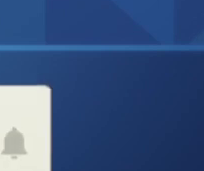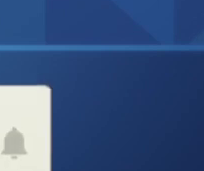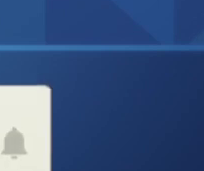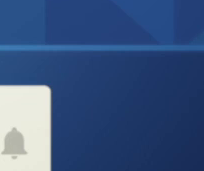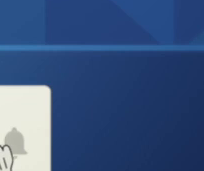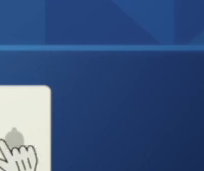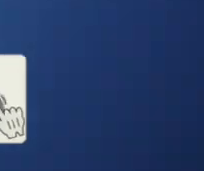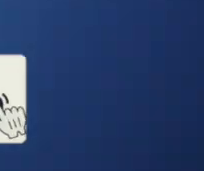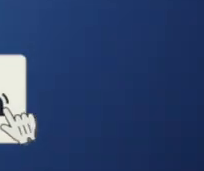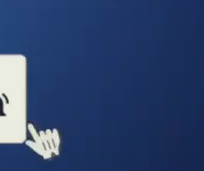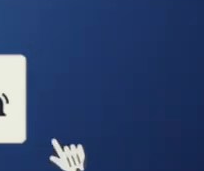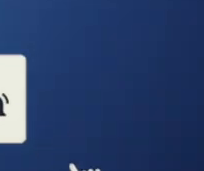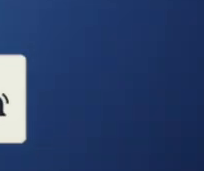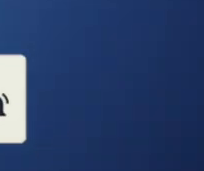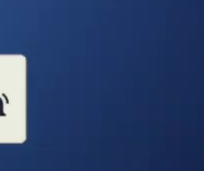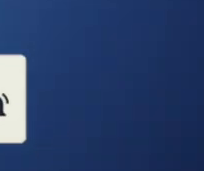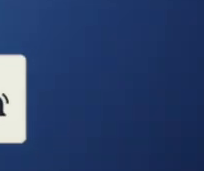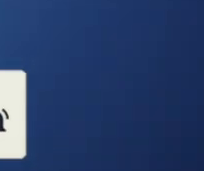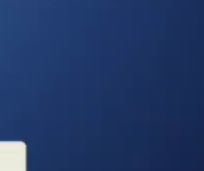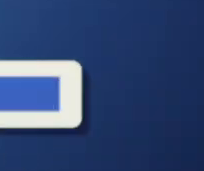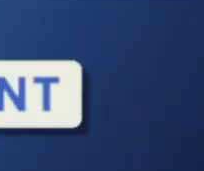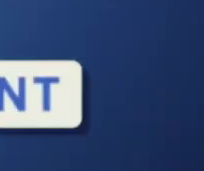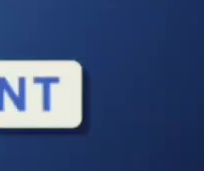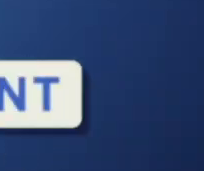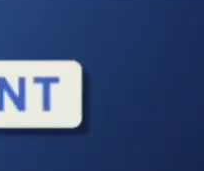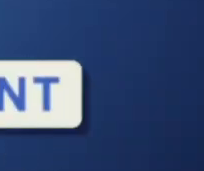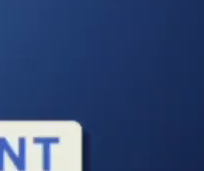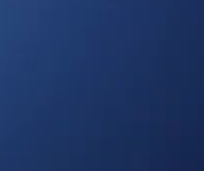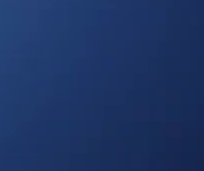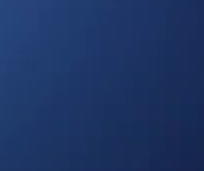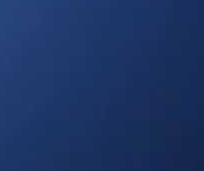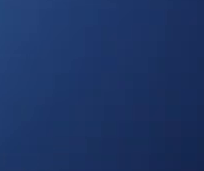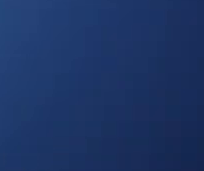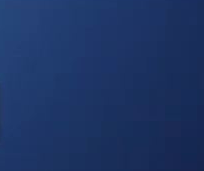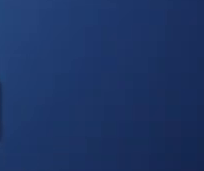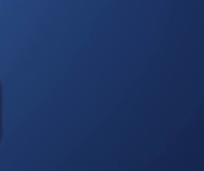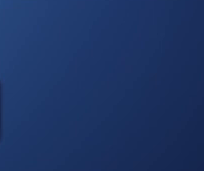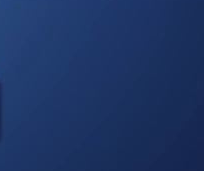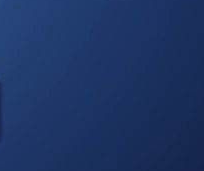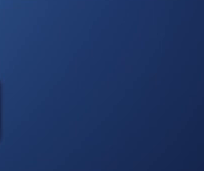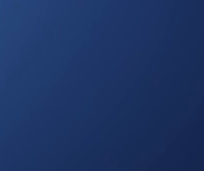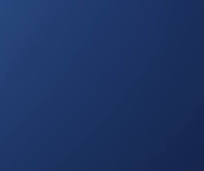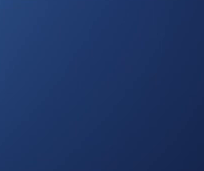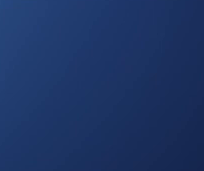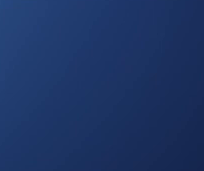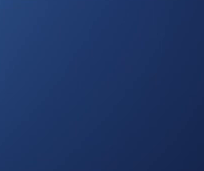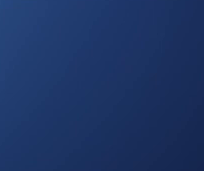keta lua inskreva. No hanehan butan notifikasan, hodifo komentari no fahetutan, ba media selu.